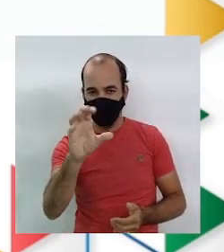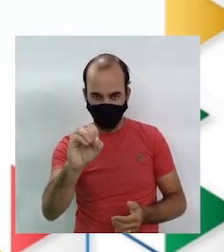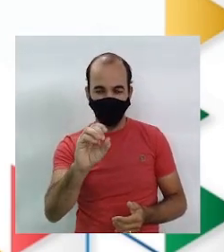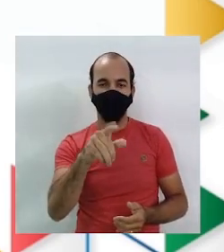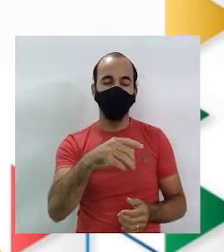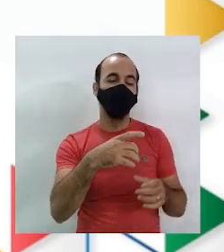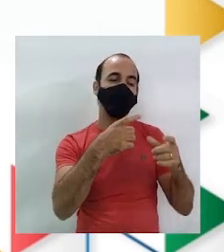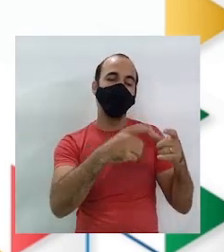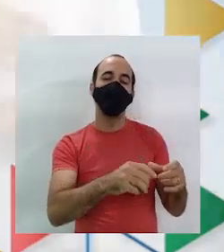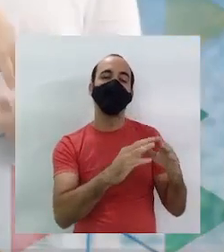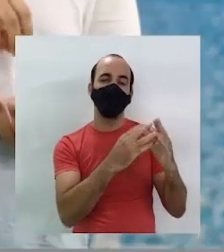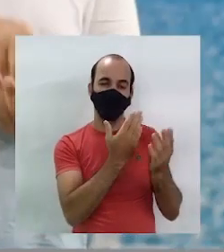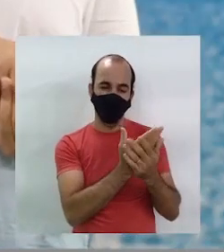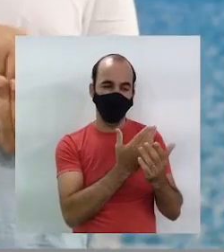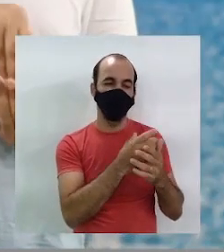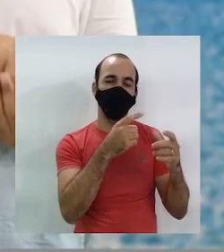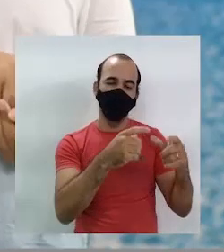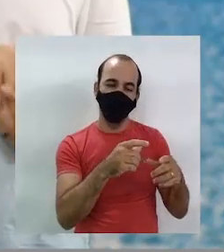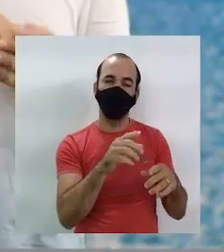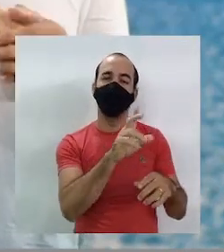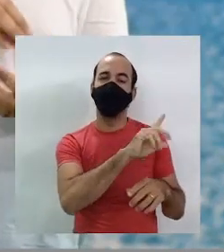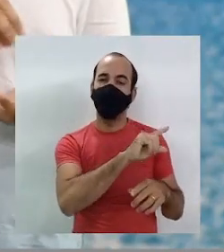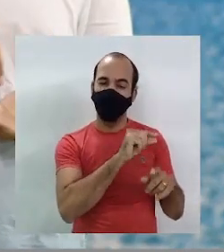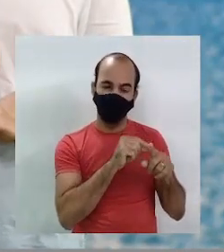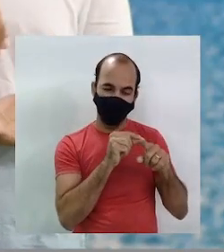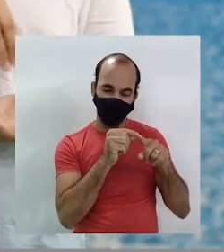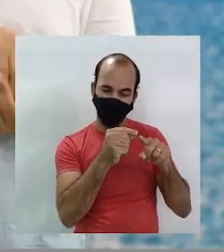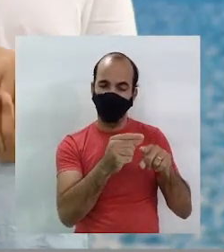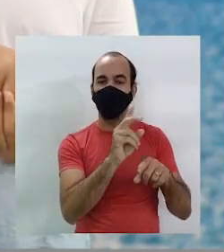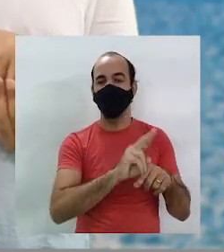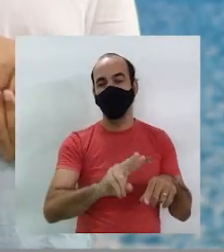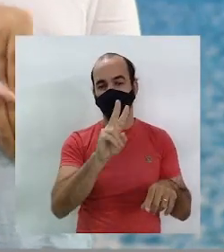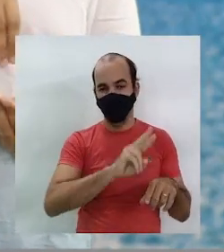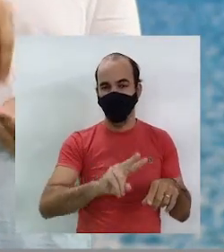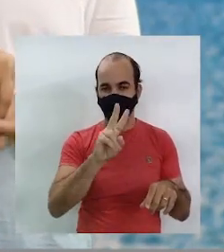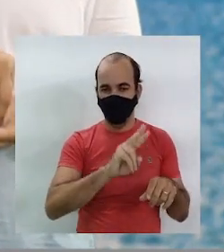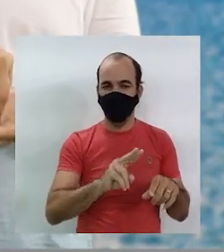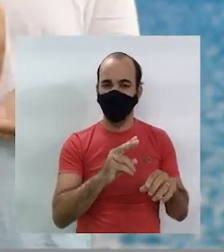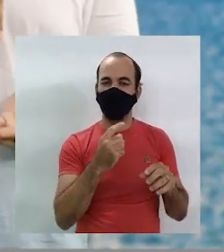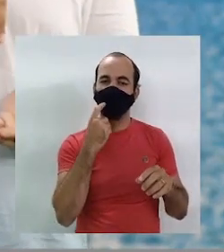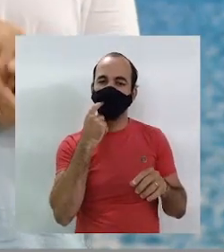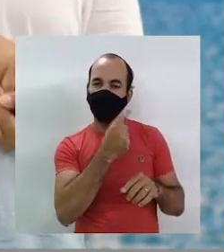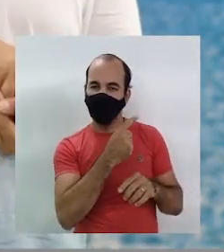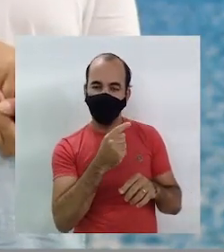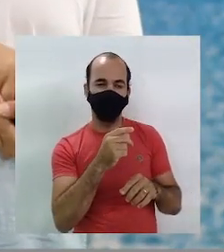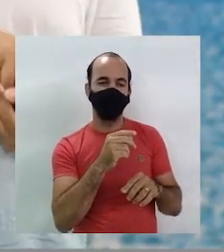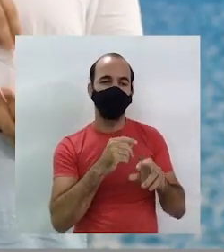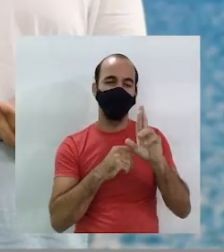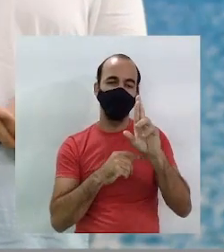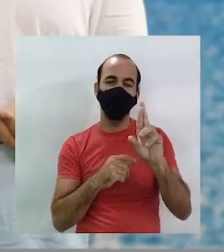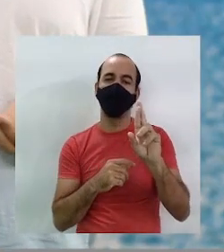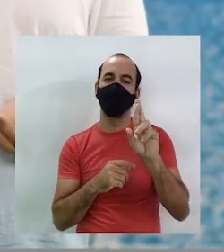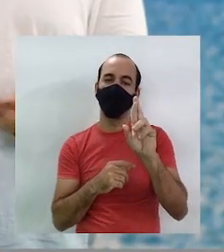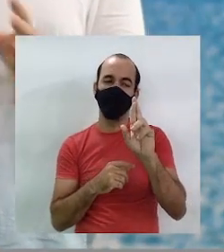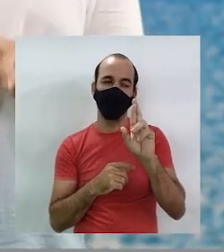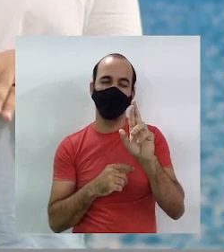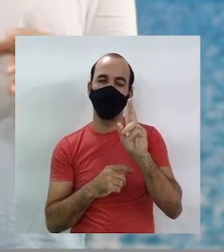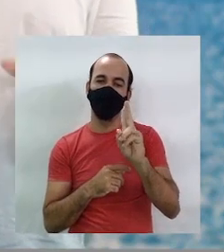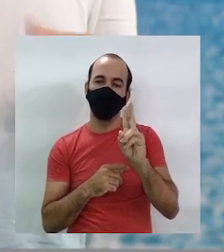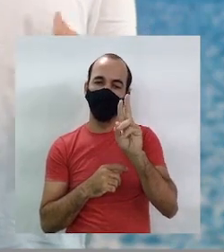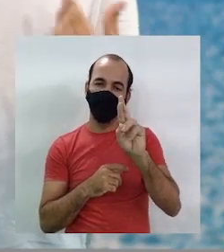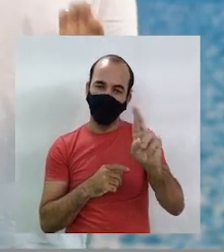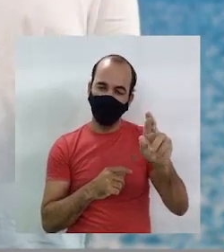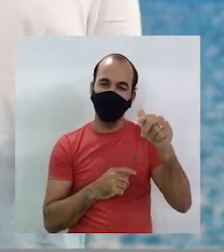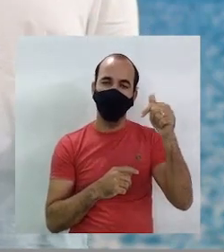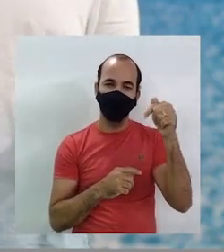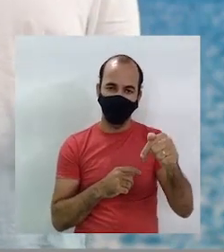ela fica localizada no bairro da Várzea, mais precisamente na comunidade da UR7. E a